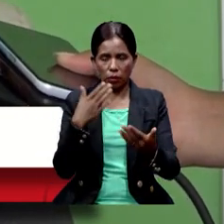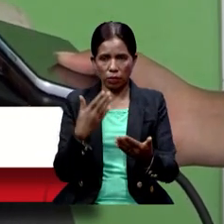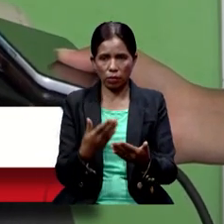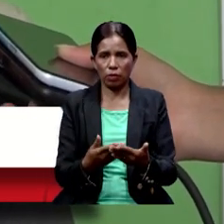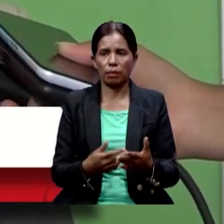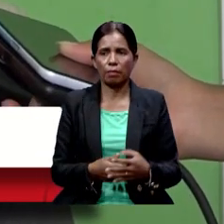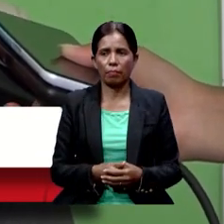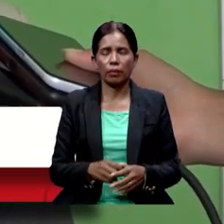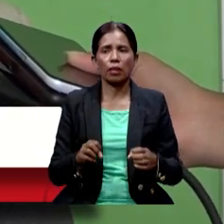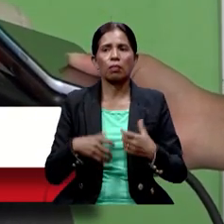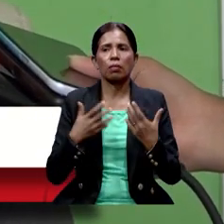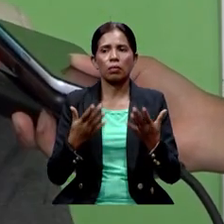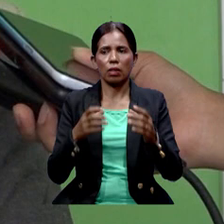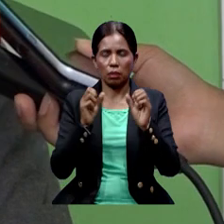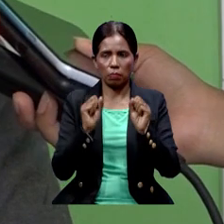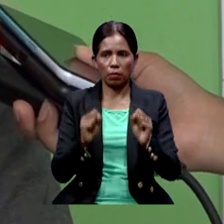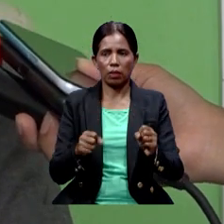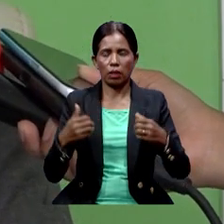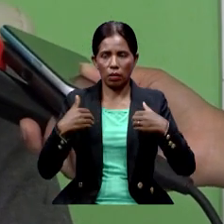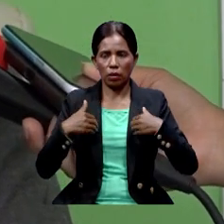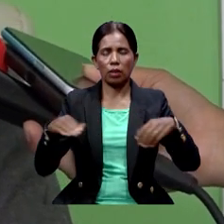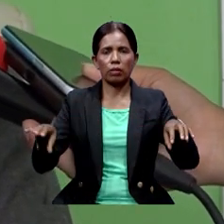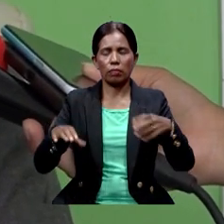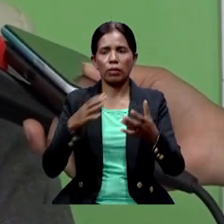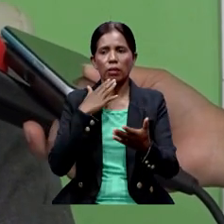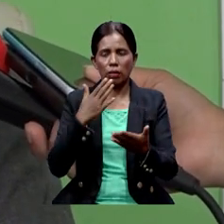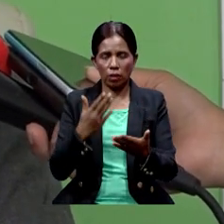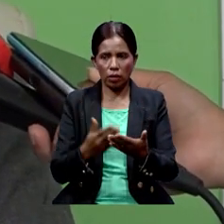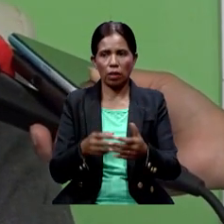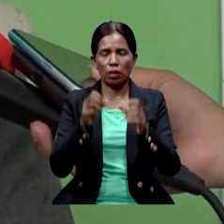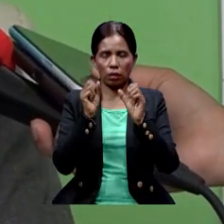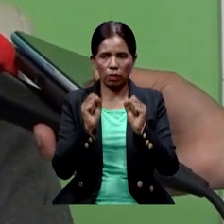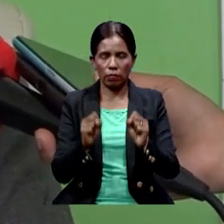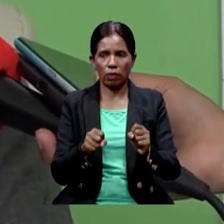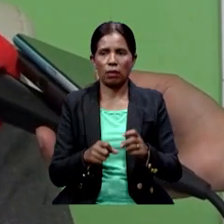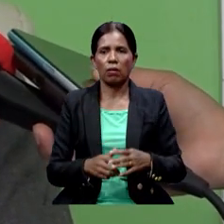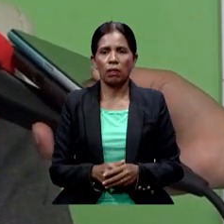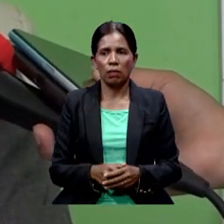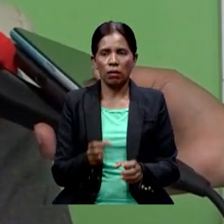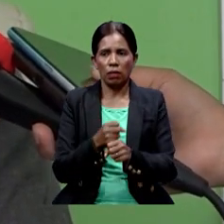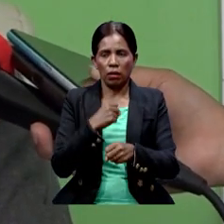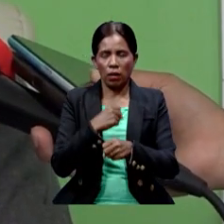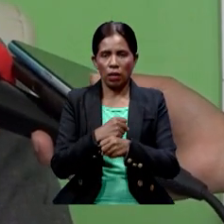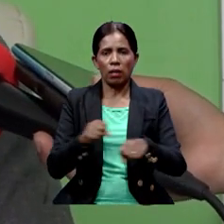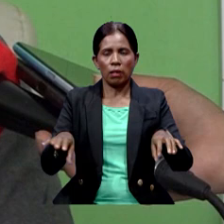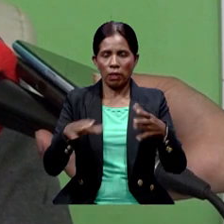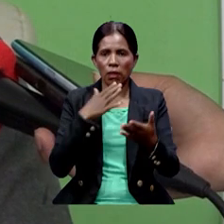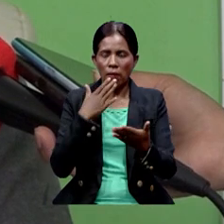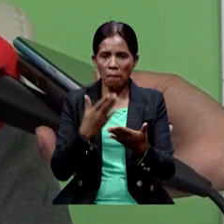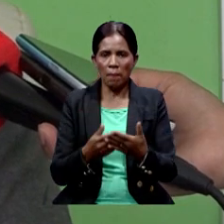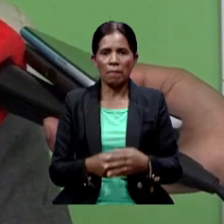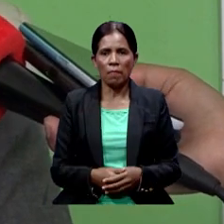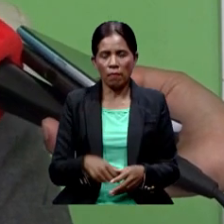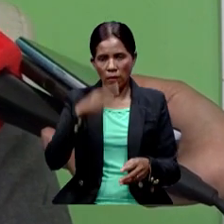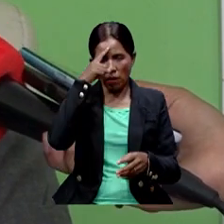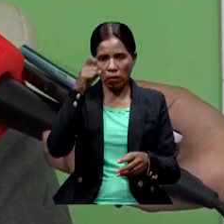Forra no imba malun, o insa para atubele e a cooperação, atubele, halo, serviço de diaglutan. Tamanema